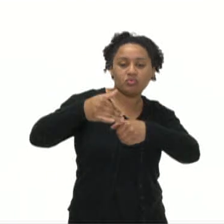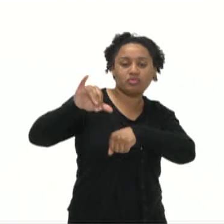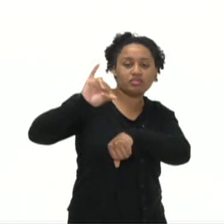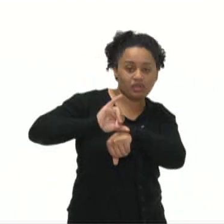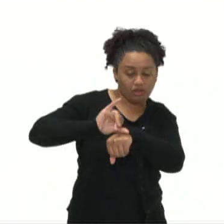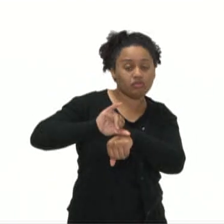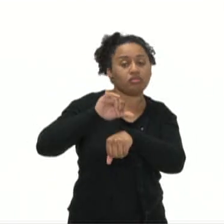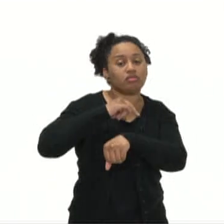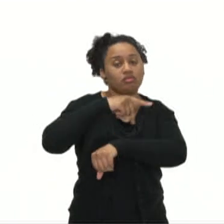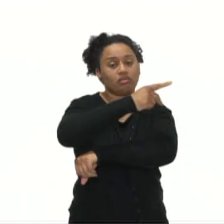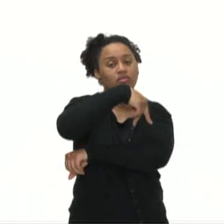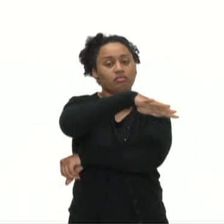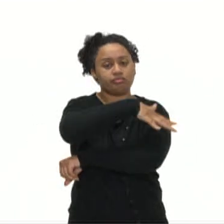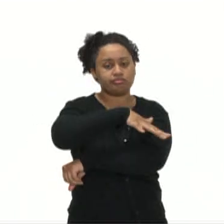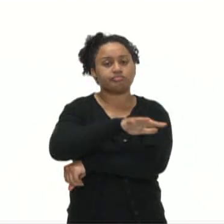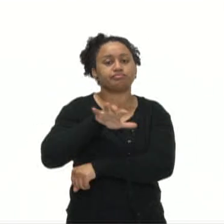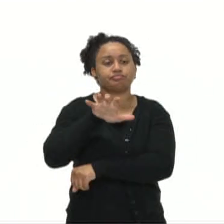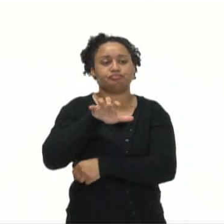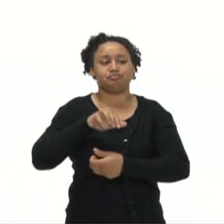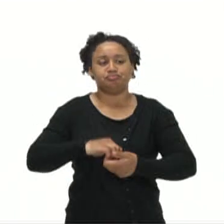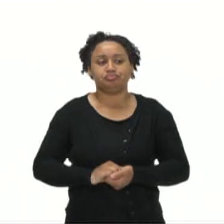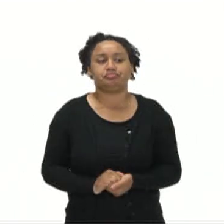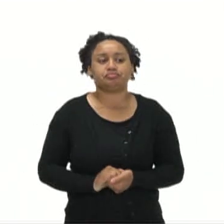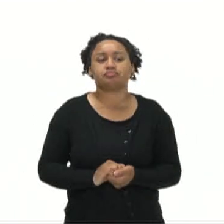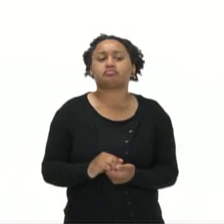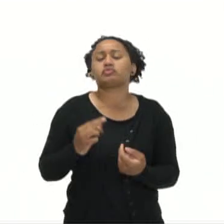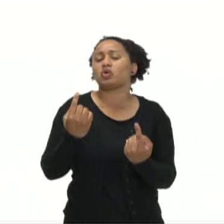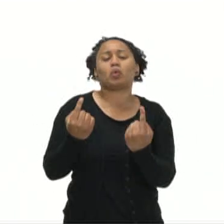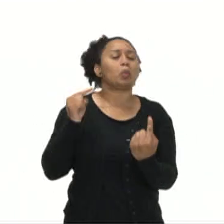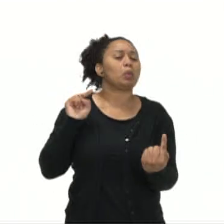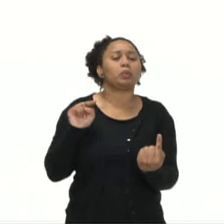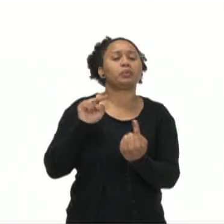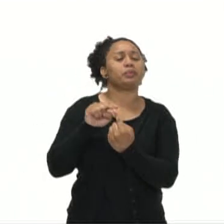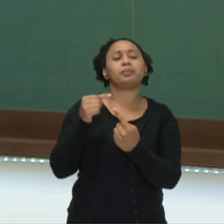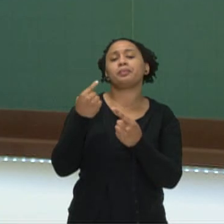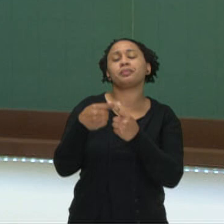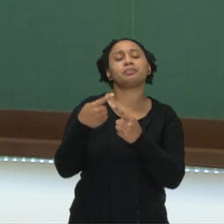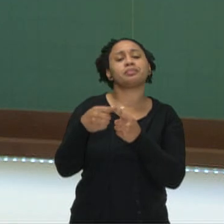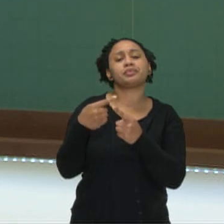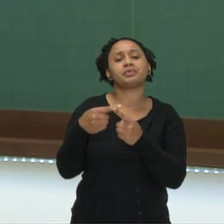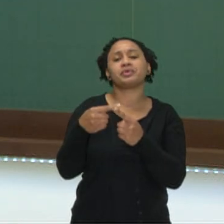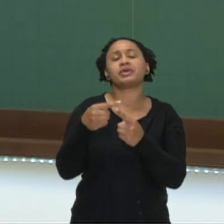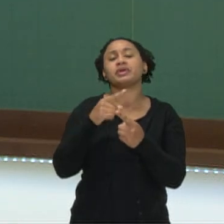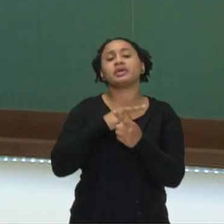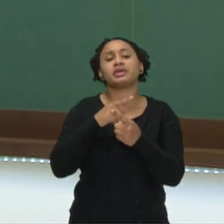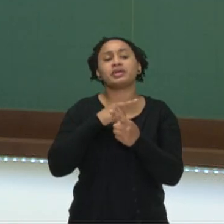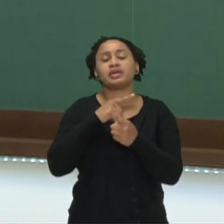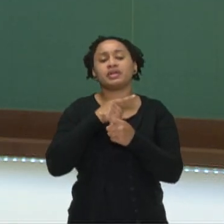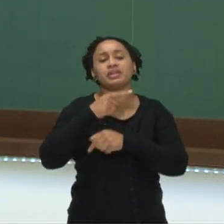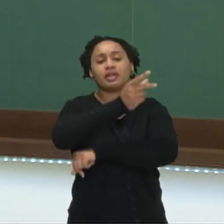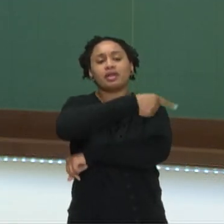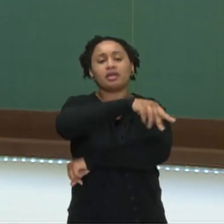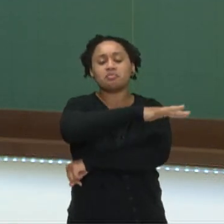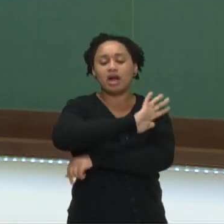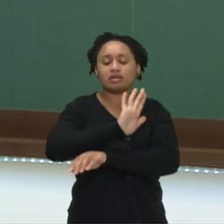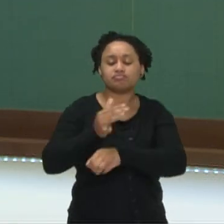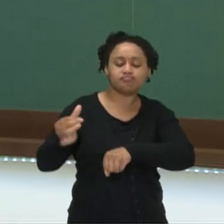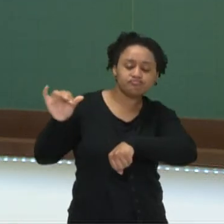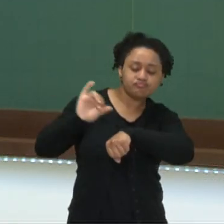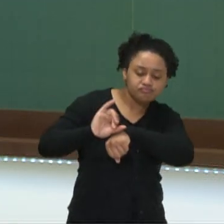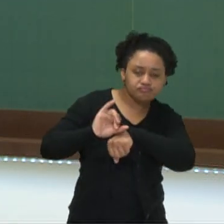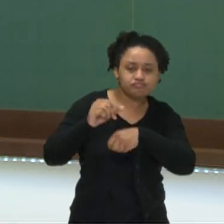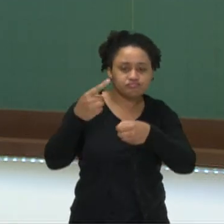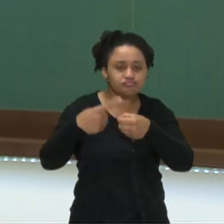esta praça, né? E qual que é a finalidade será? Por que a gente tem esta praça ali no meio